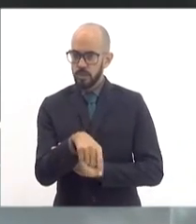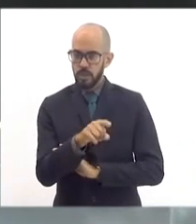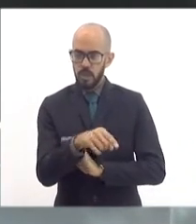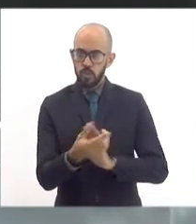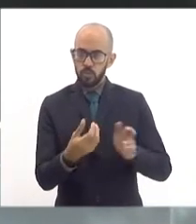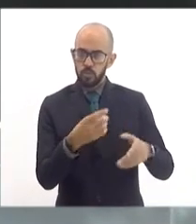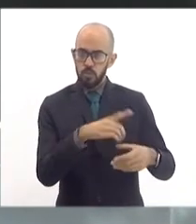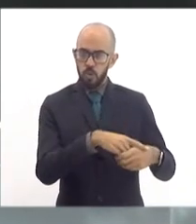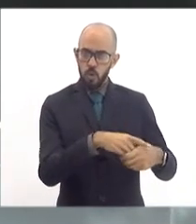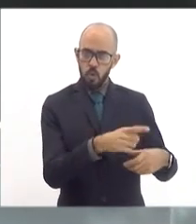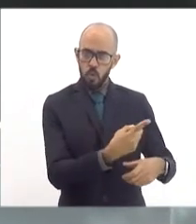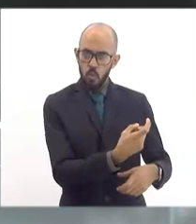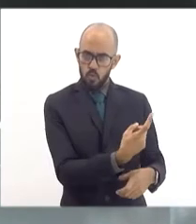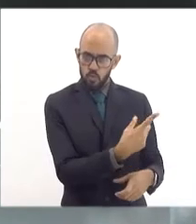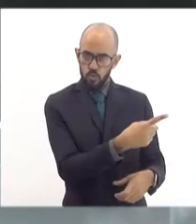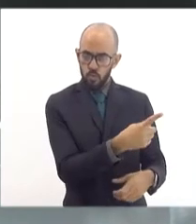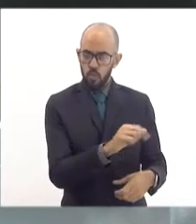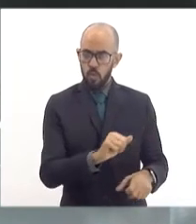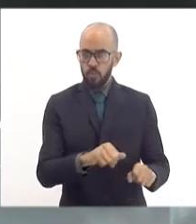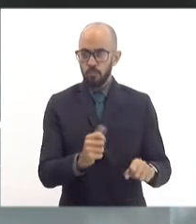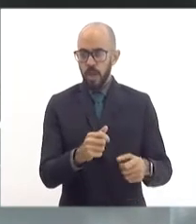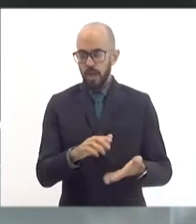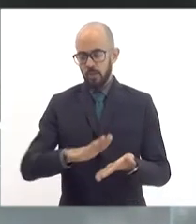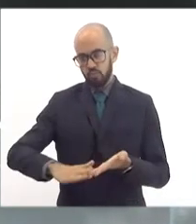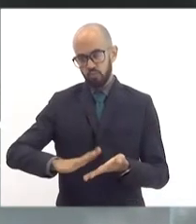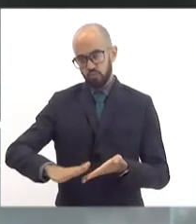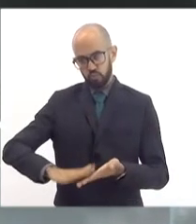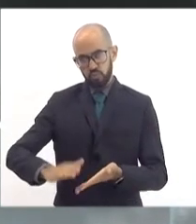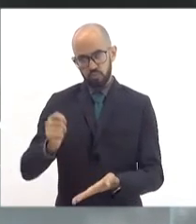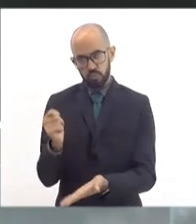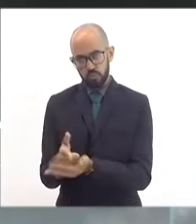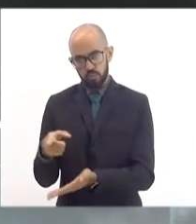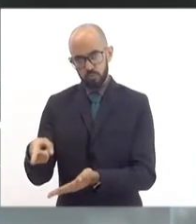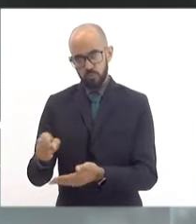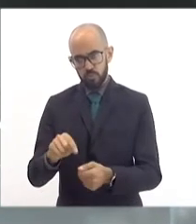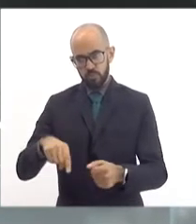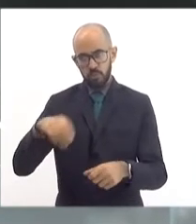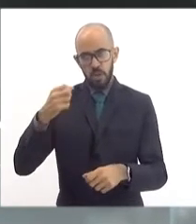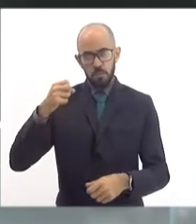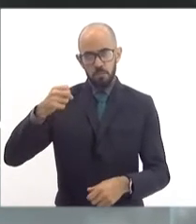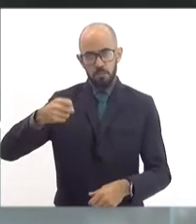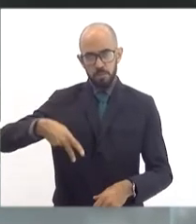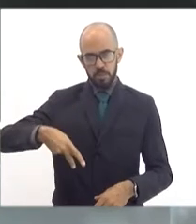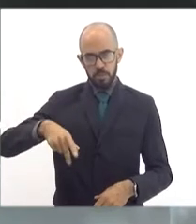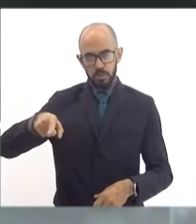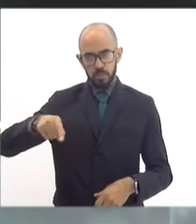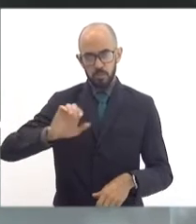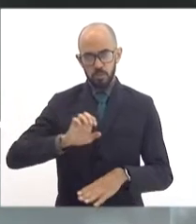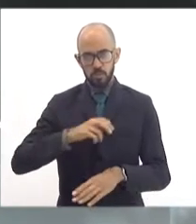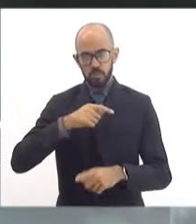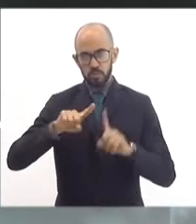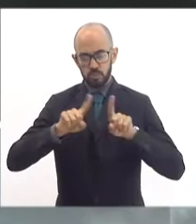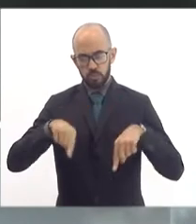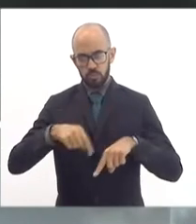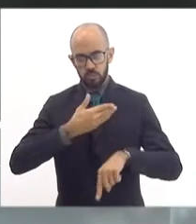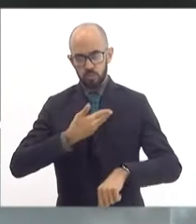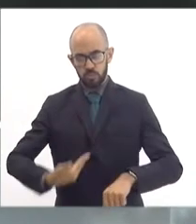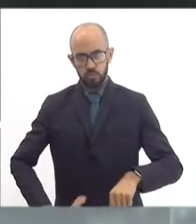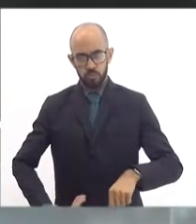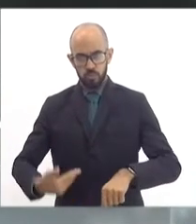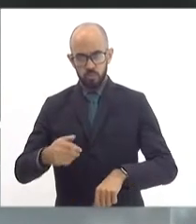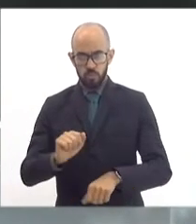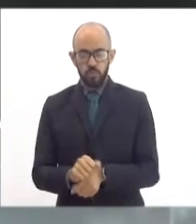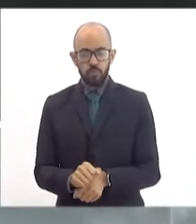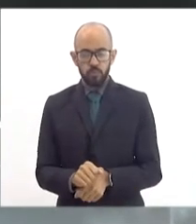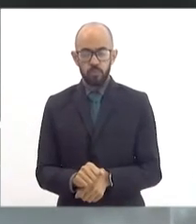do Fundo Único do Rio Previdência, para custeio do plano previdenciário criado pelo artigo 7º da